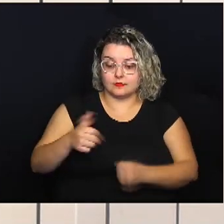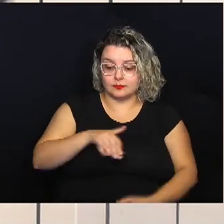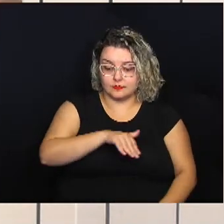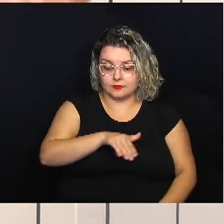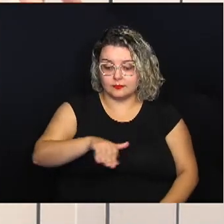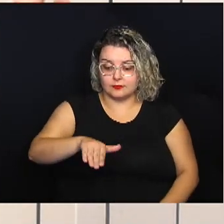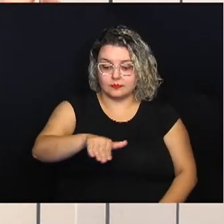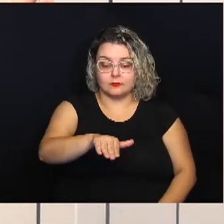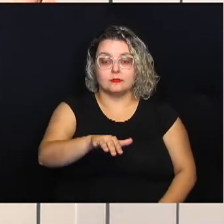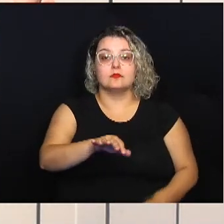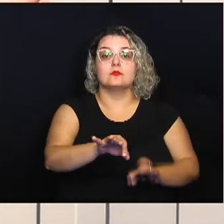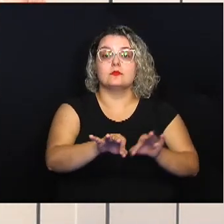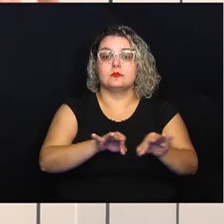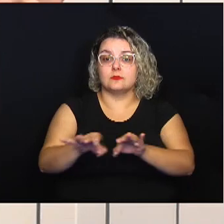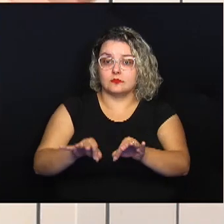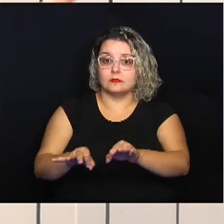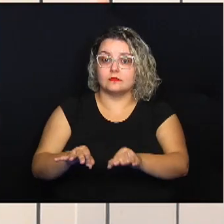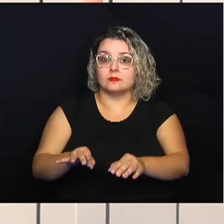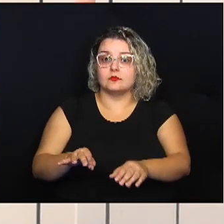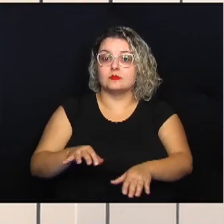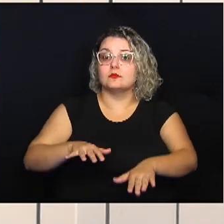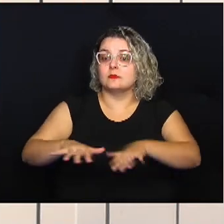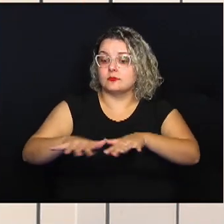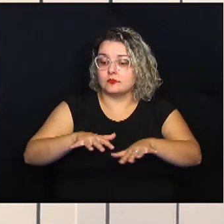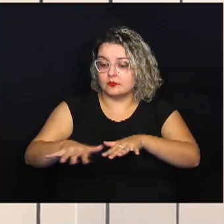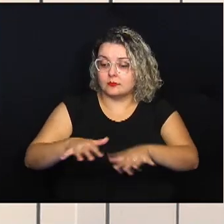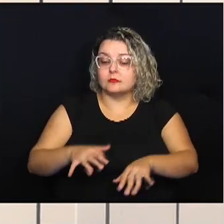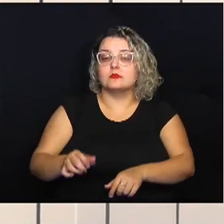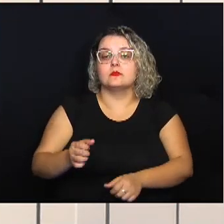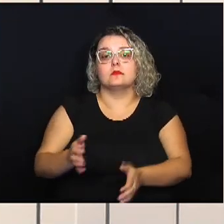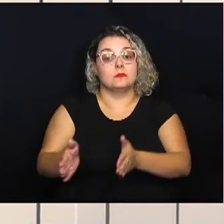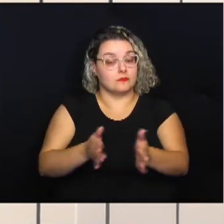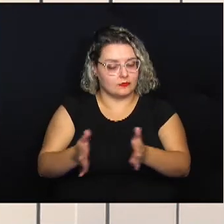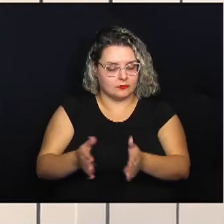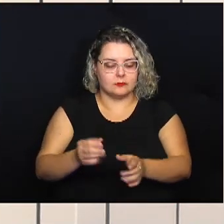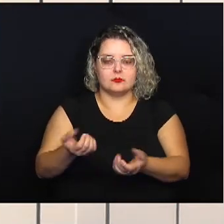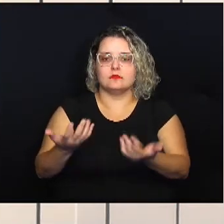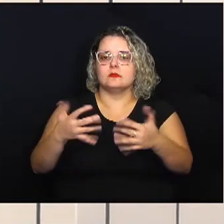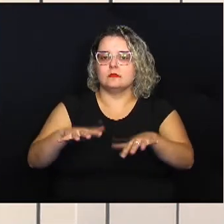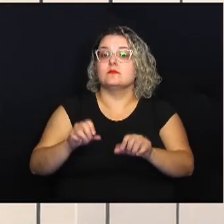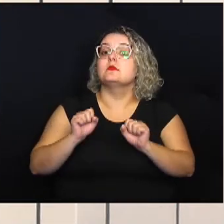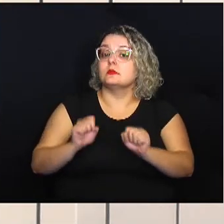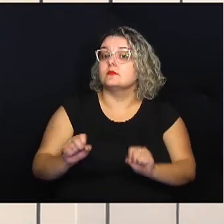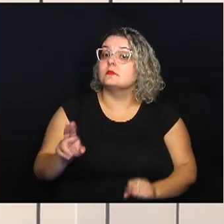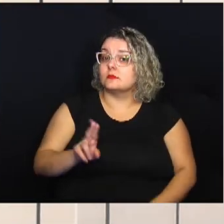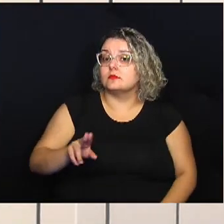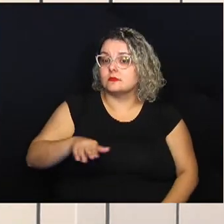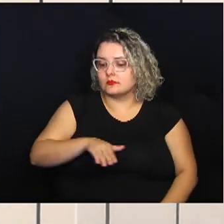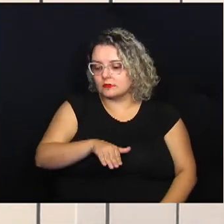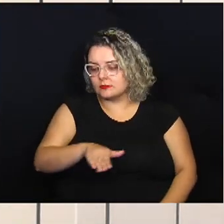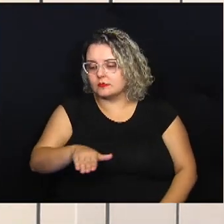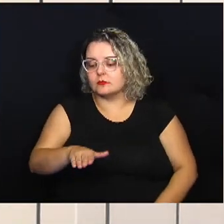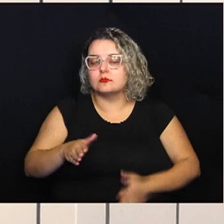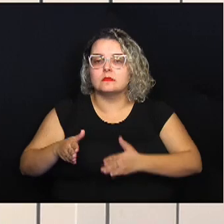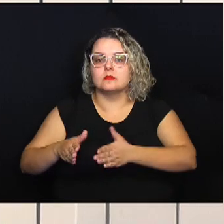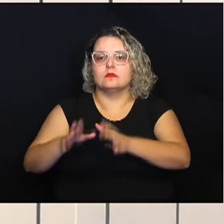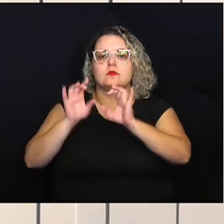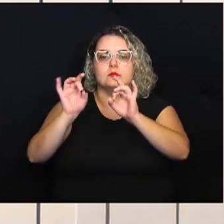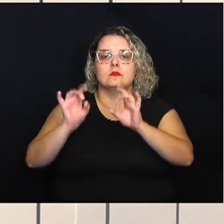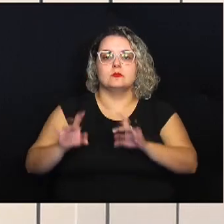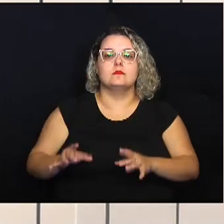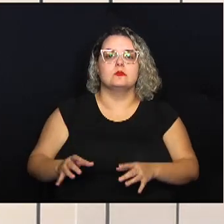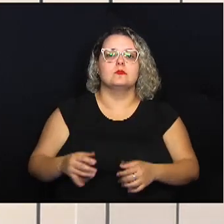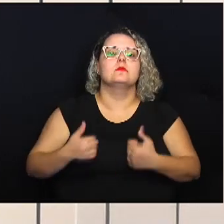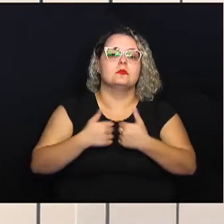ao Programa de Acessibilidade Inclusiva possam utilizar as faixas exclusivas para ônibus